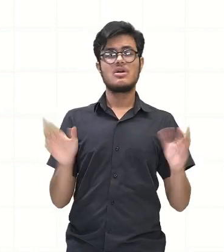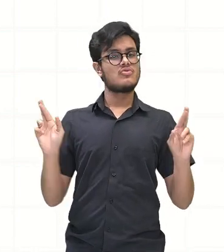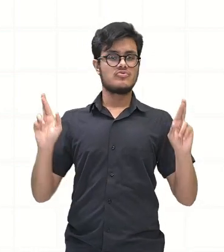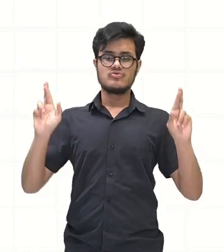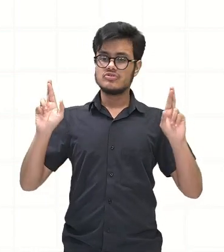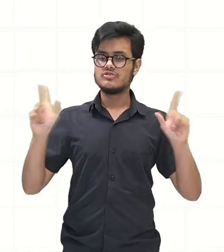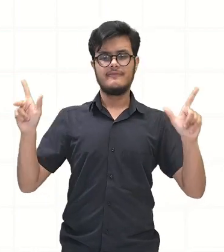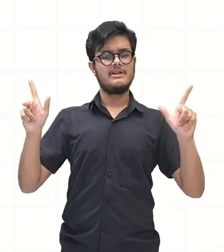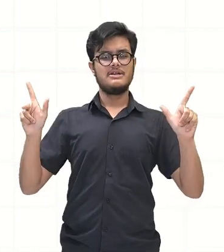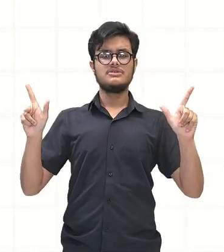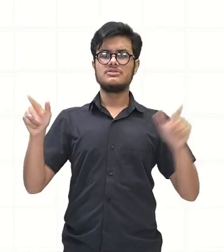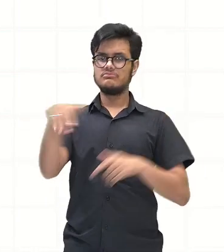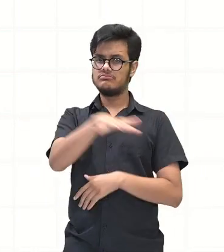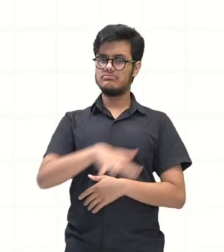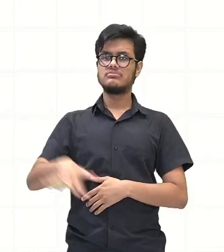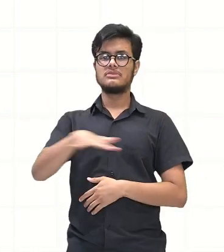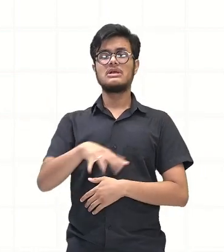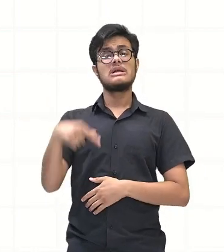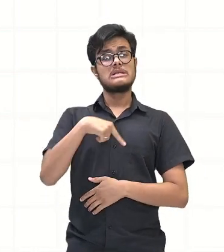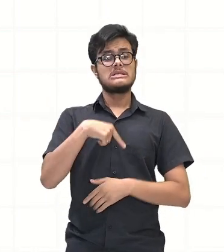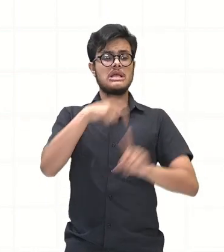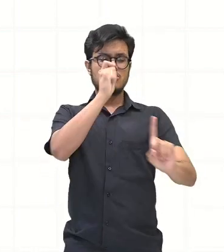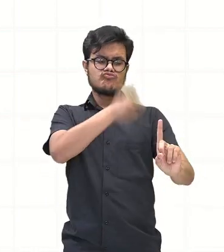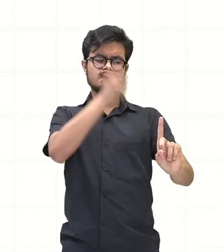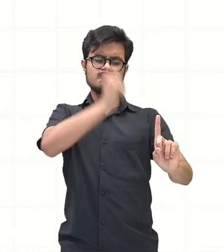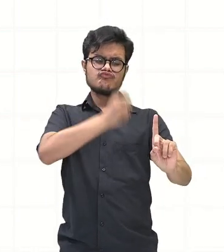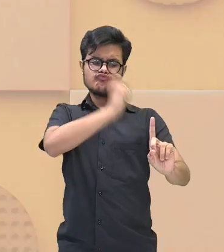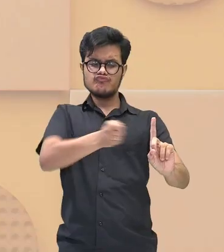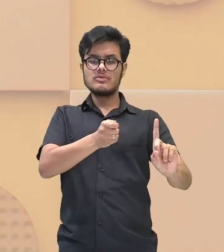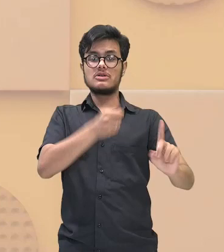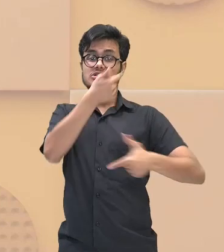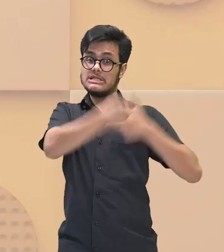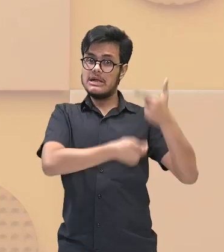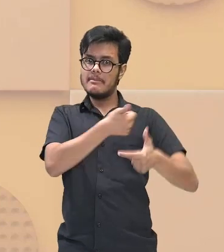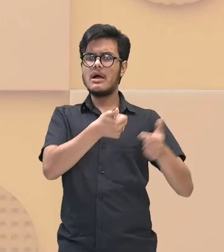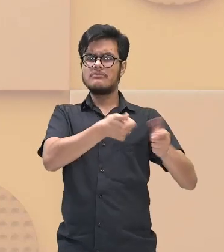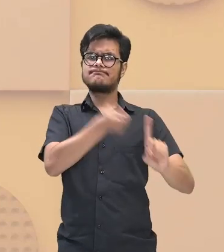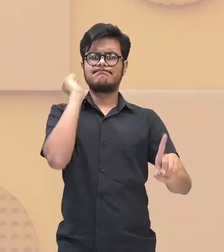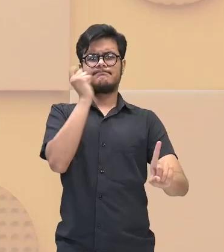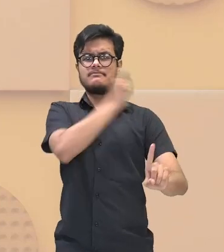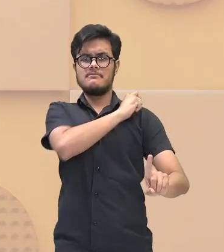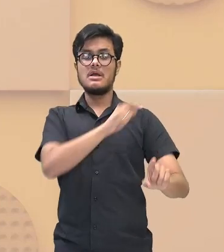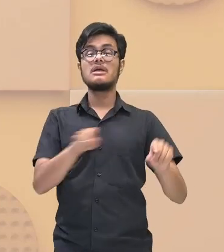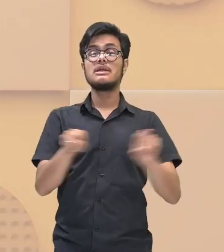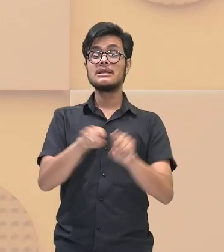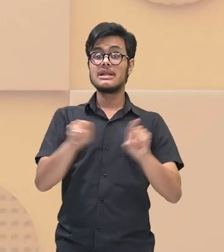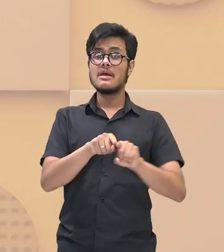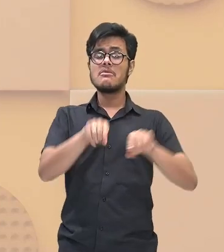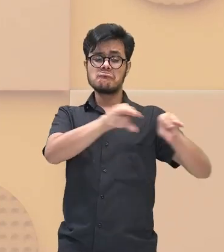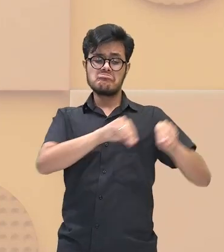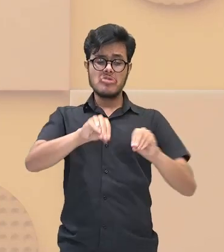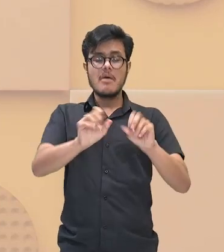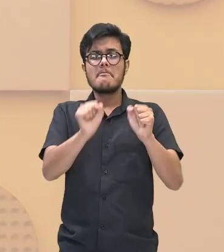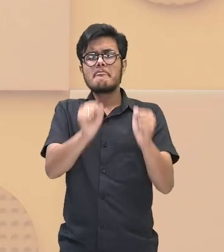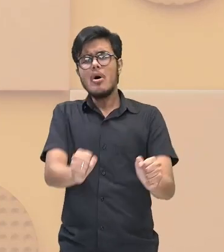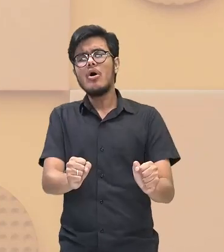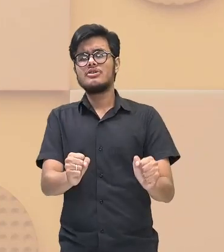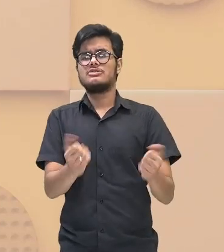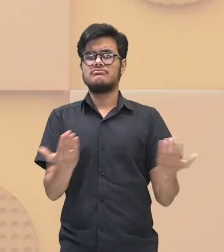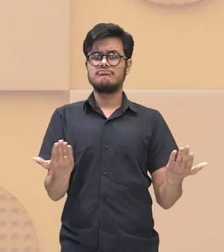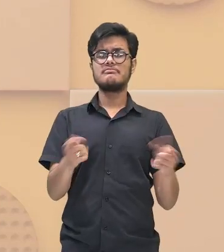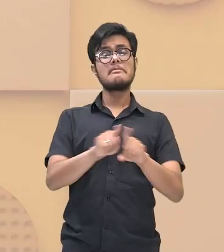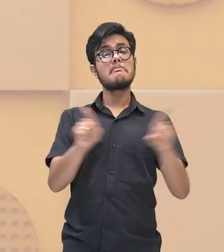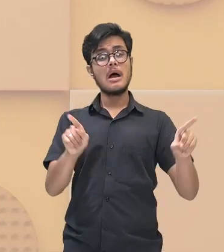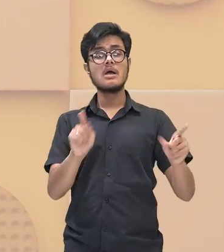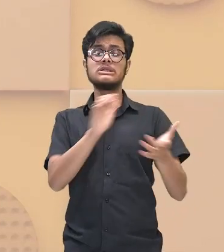escravização doméstica. Mesmo ele estando na condição de escravizado, ele poderia ter posses, ele poderia ter bens. Claro que não na